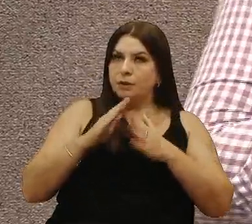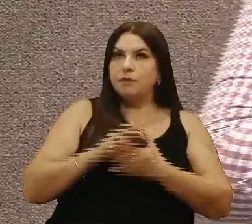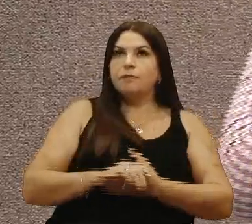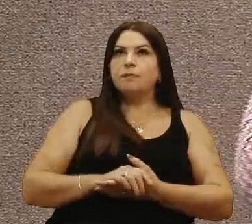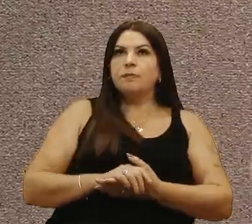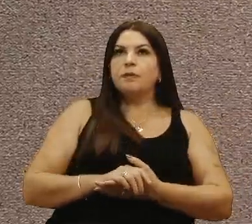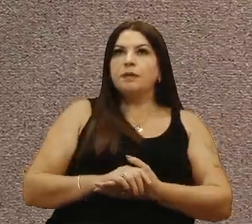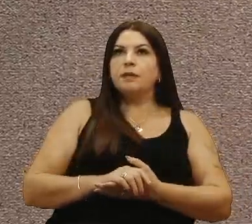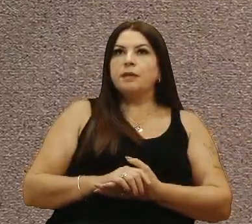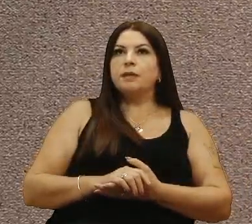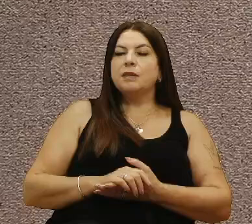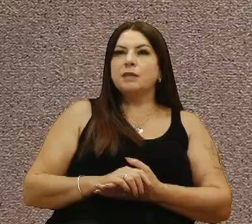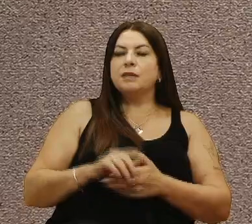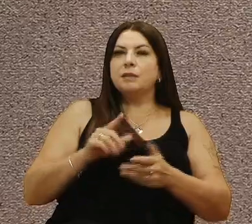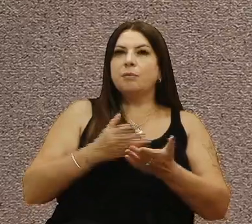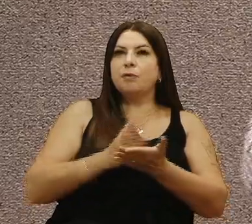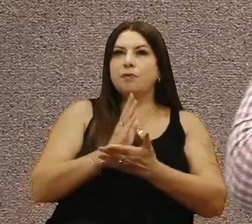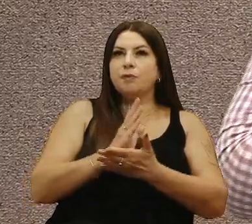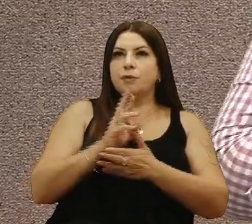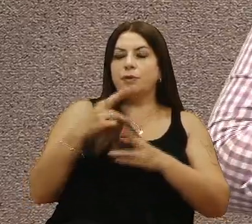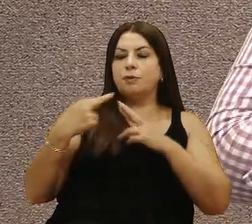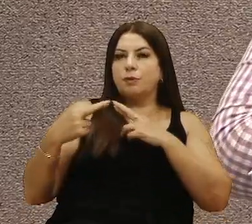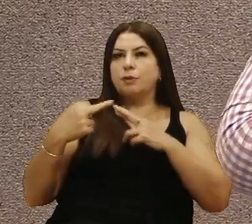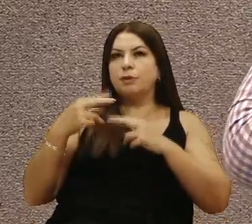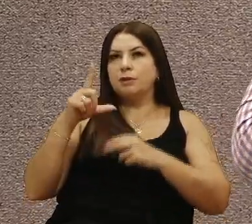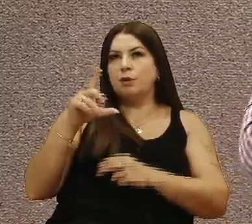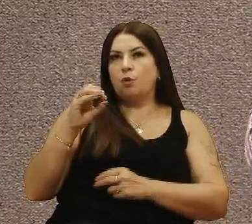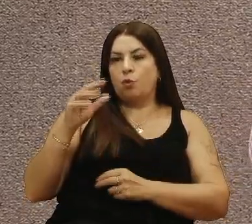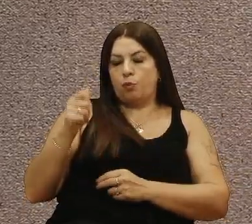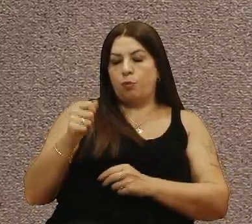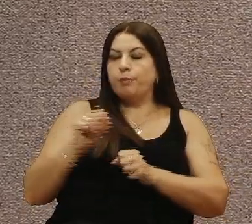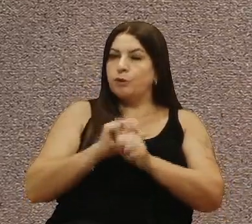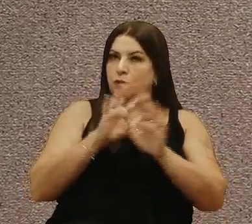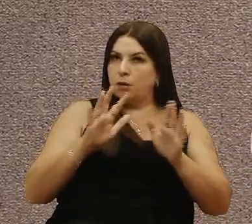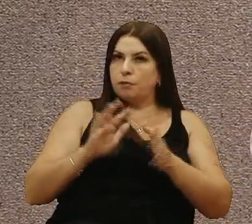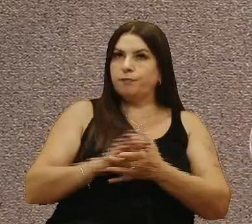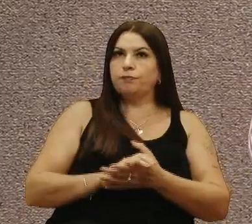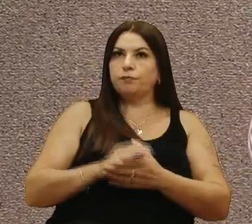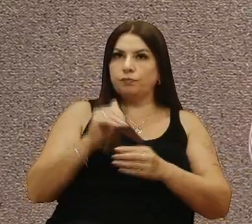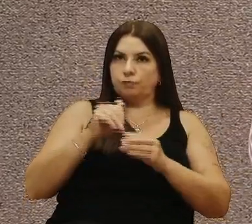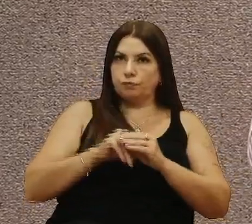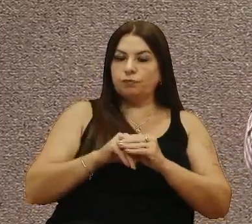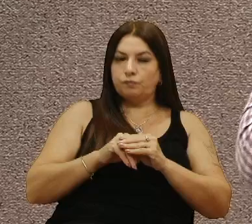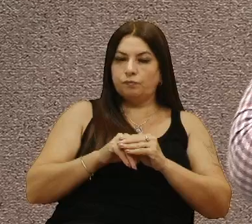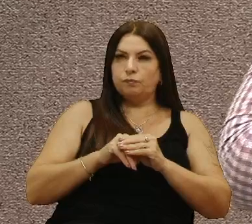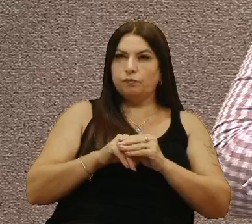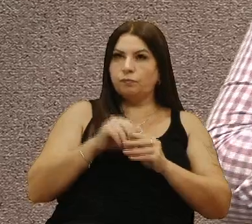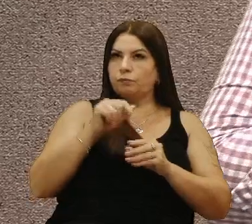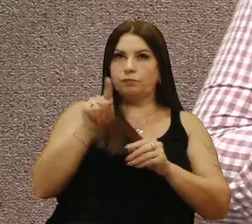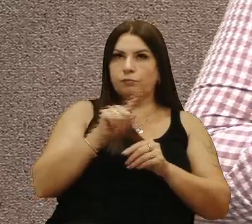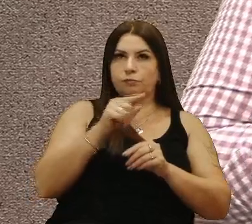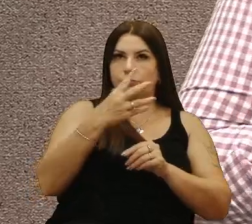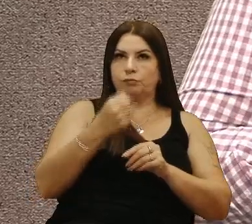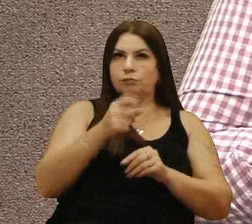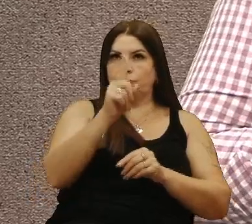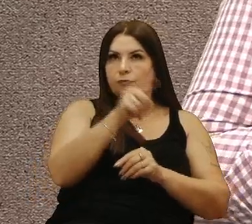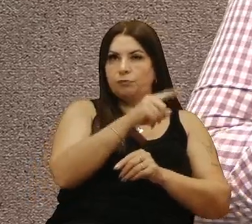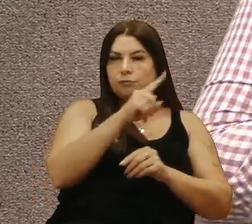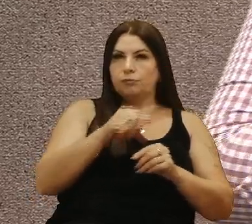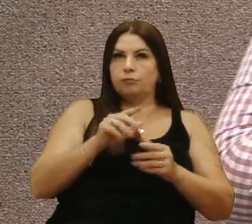e deste acordo, então, vem a aprovação com relação ao LOA. Então, para deixar claro, nós votaremos para a derrubada destes vetos